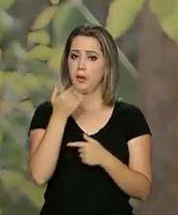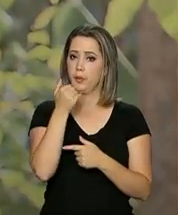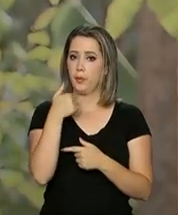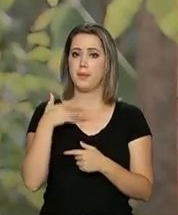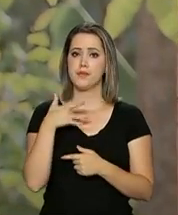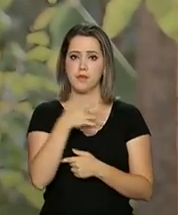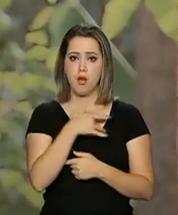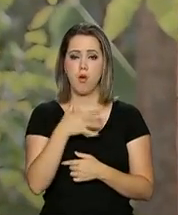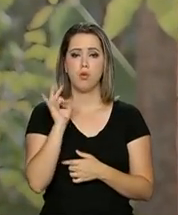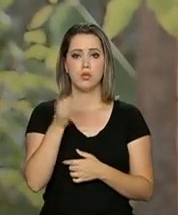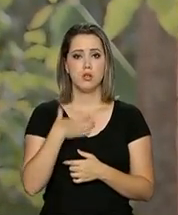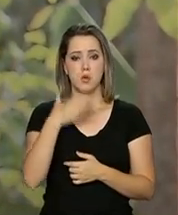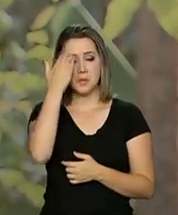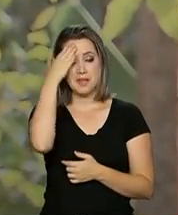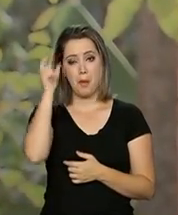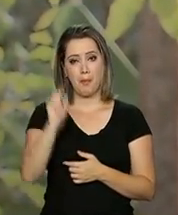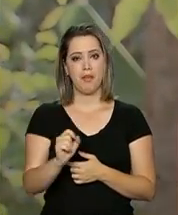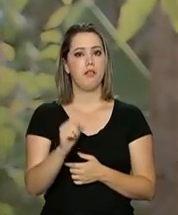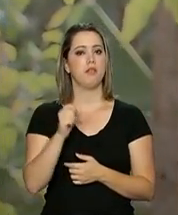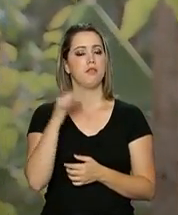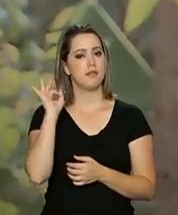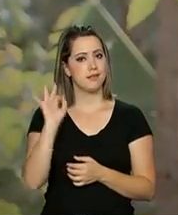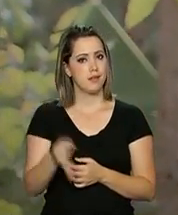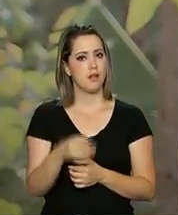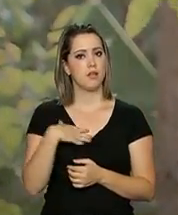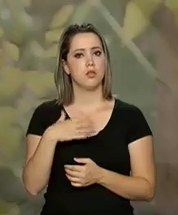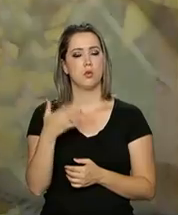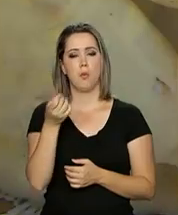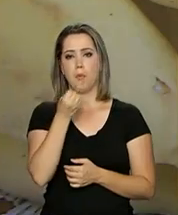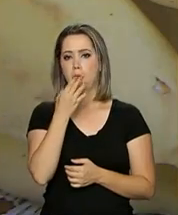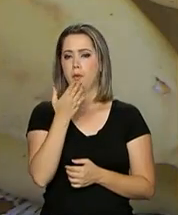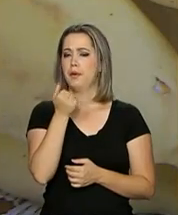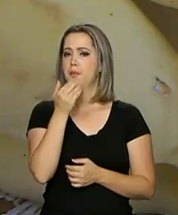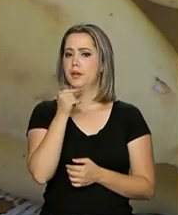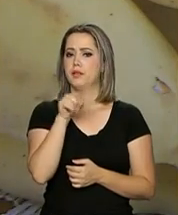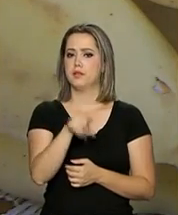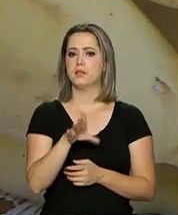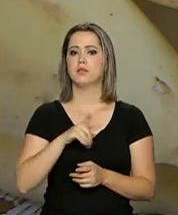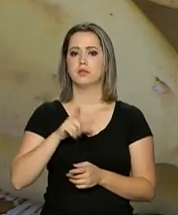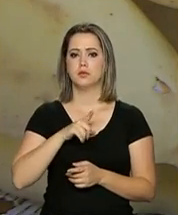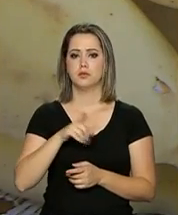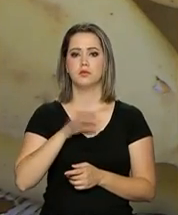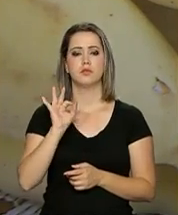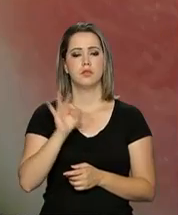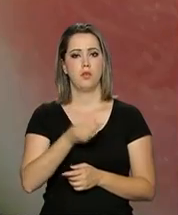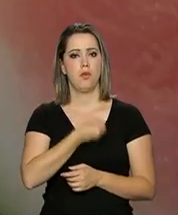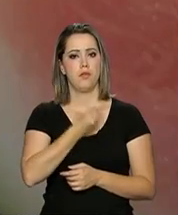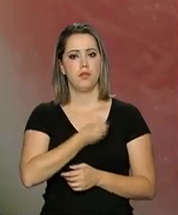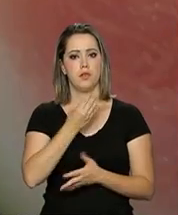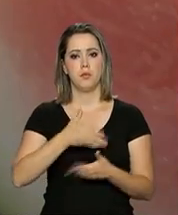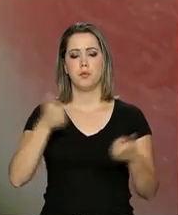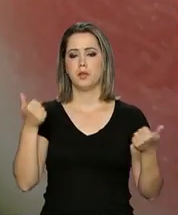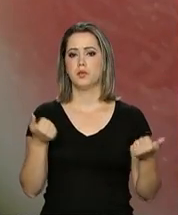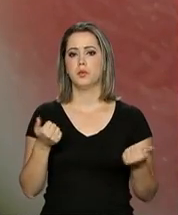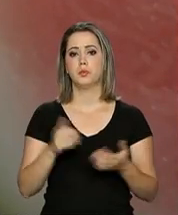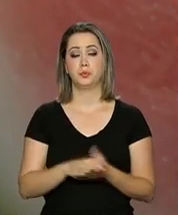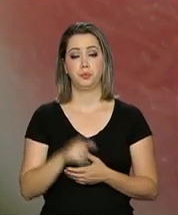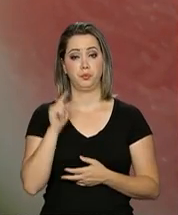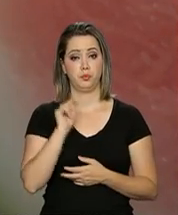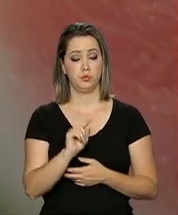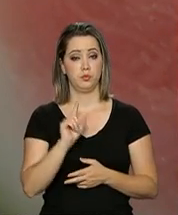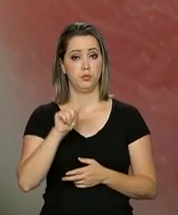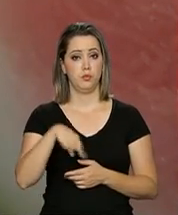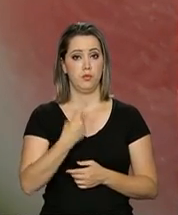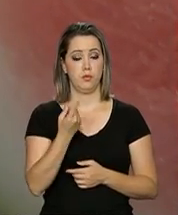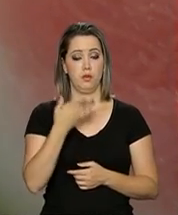certificação eu me certificar que tô comendo um produto ali de qualidade né poder realmente ter uma qualidade de vida para mim primeiramente e